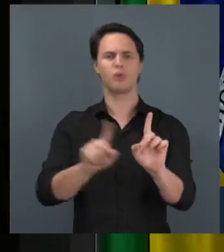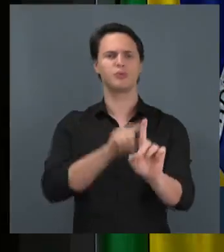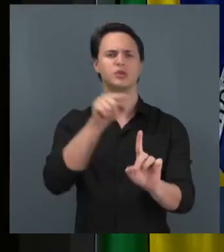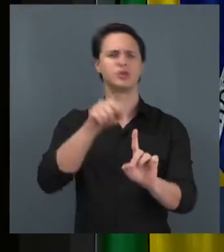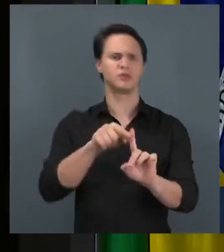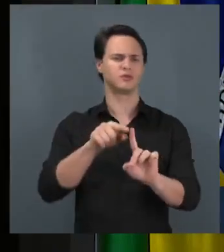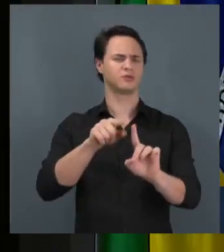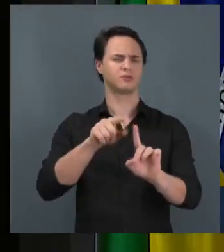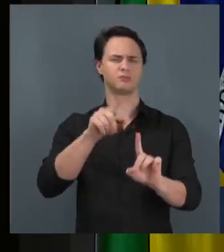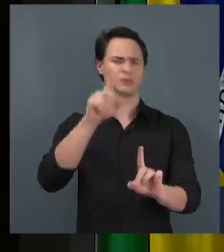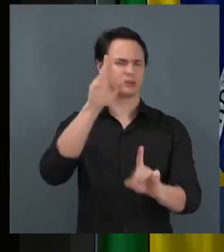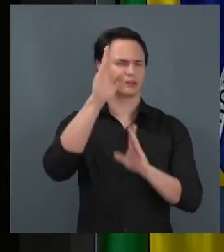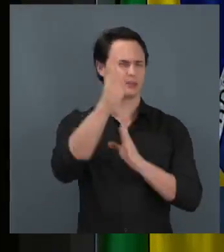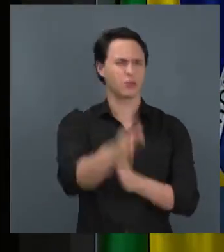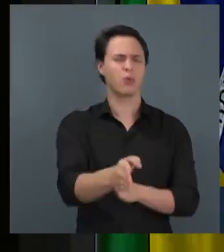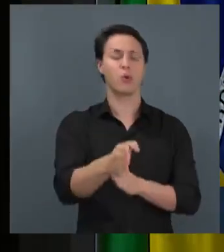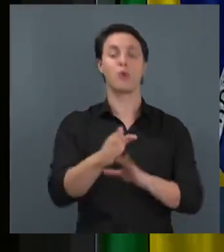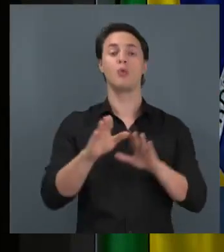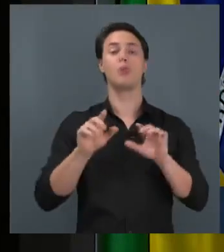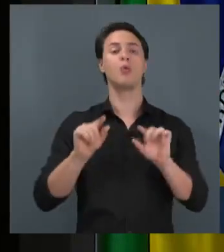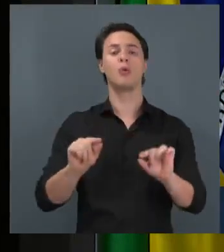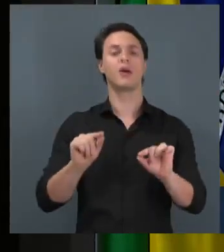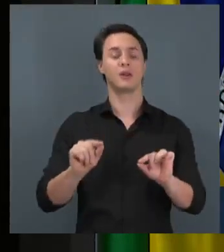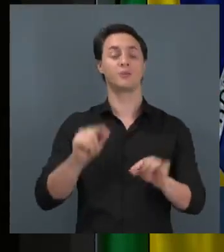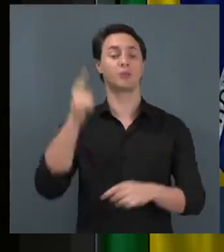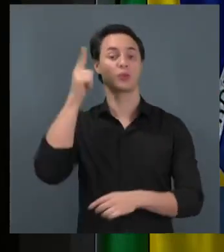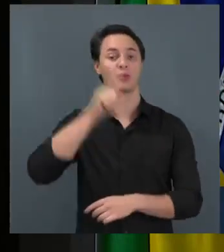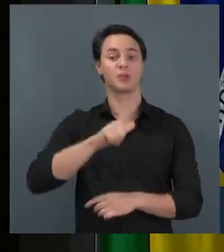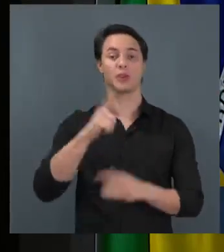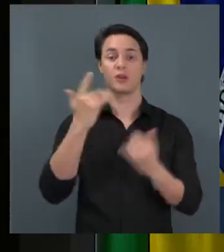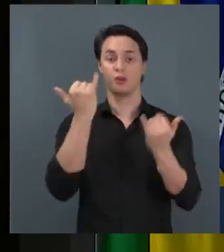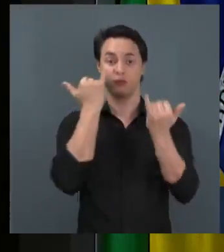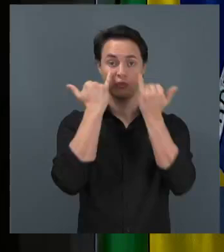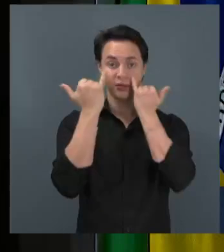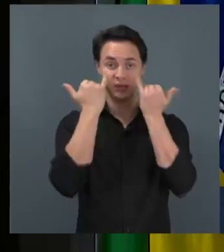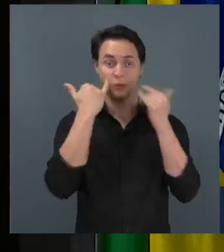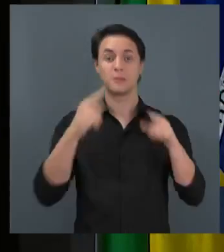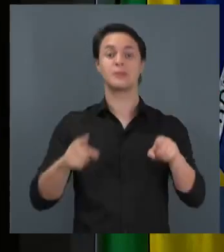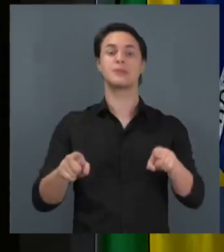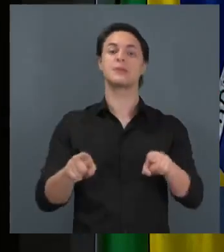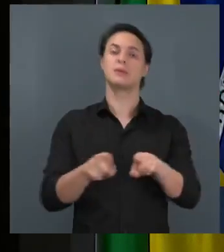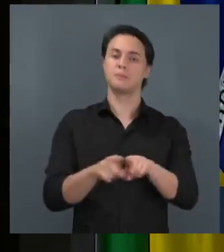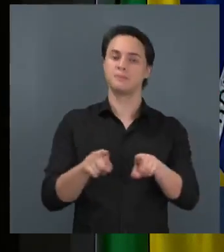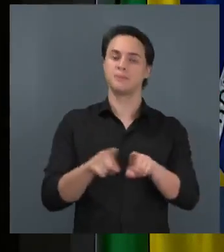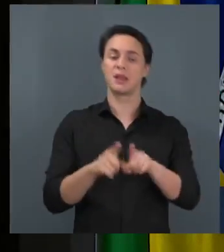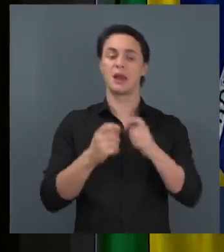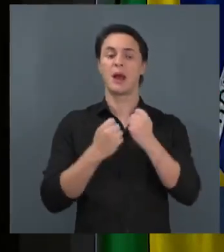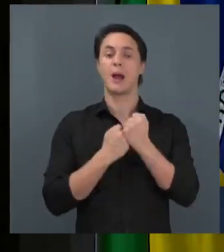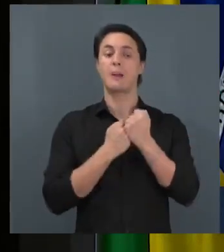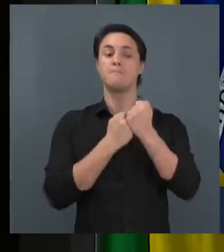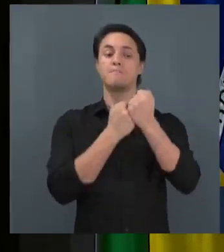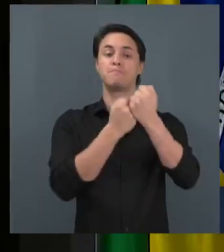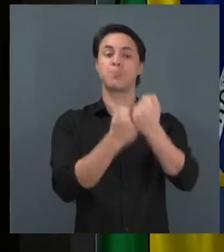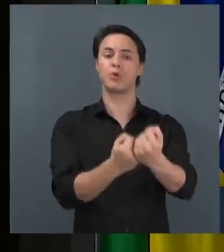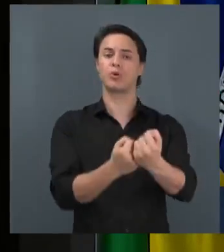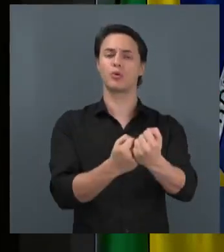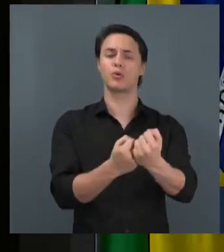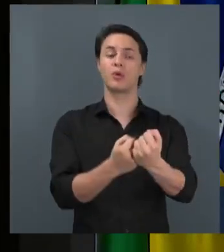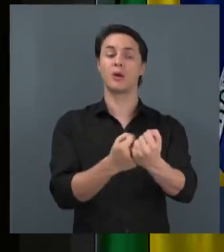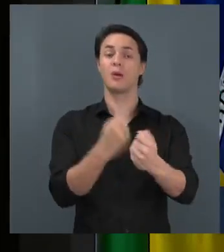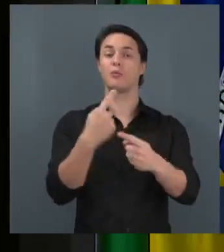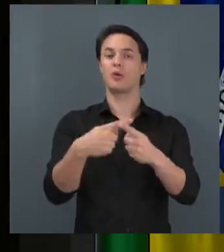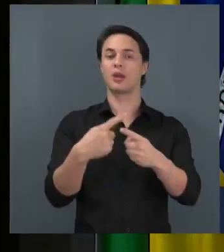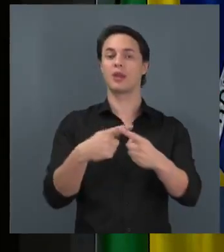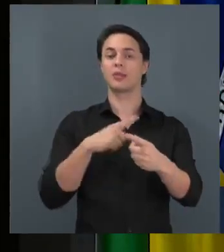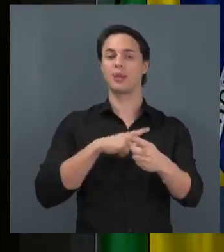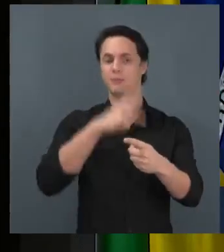e legítimo: buscar informações e prestar apoio humanitário a cidadãos brasileiros que estão em território